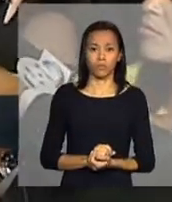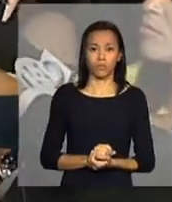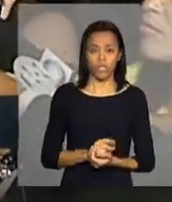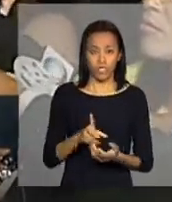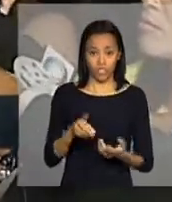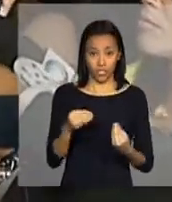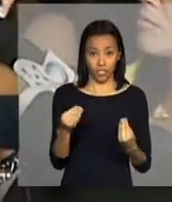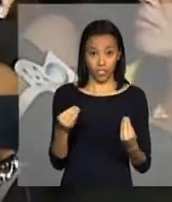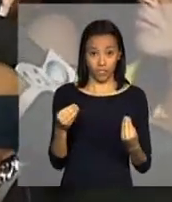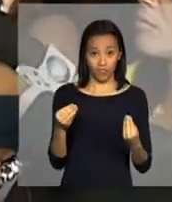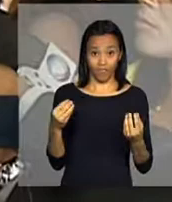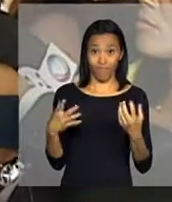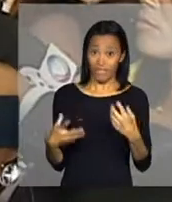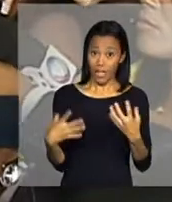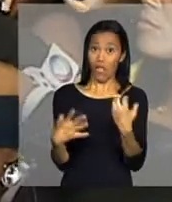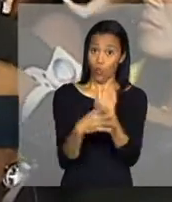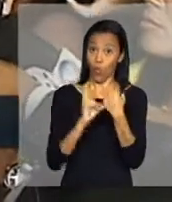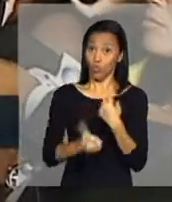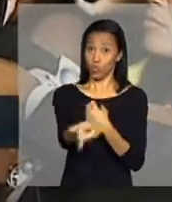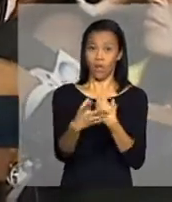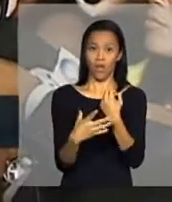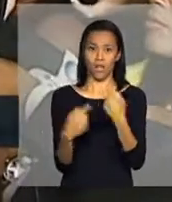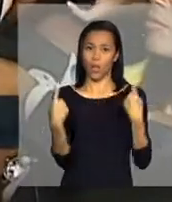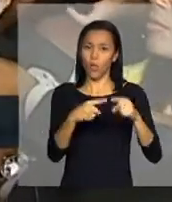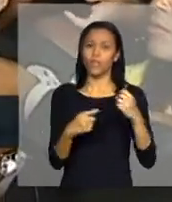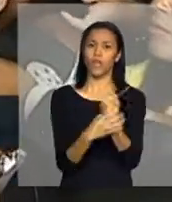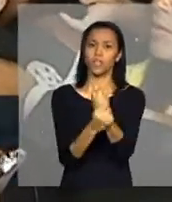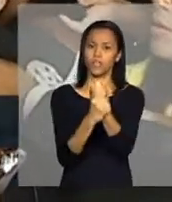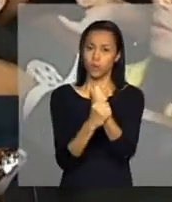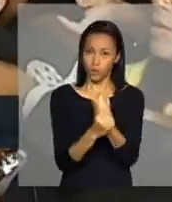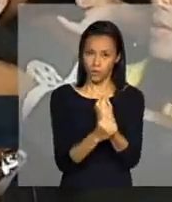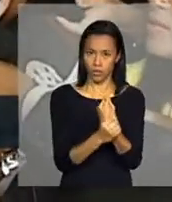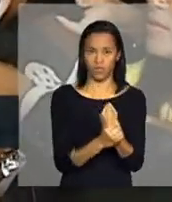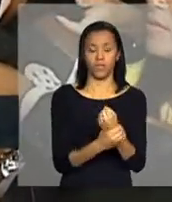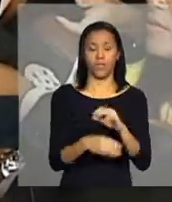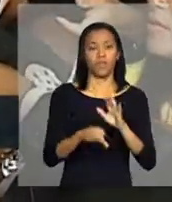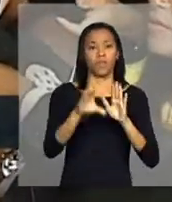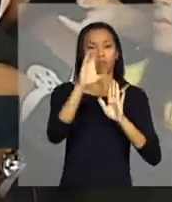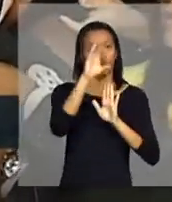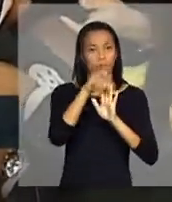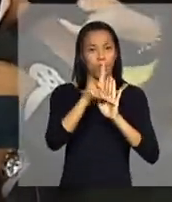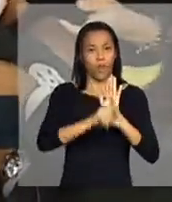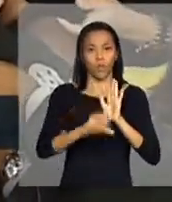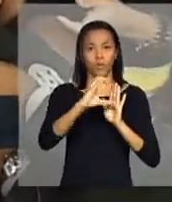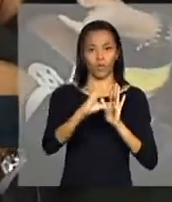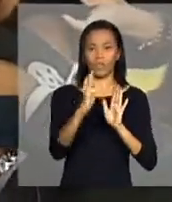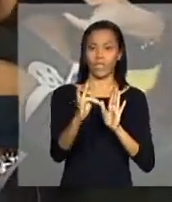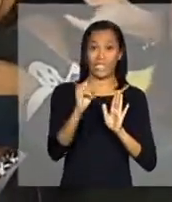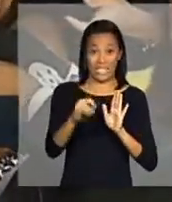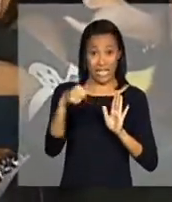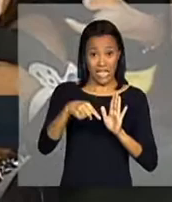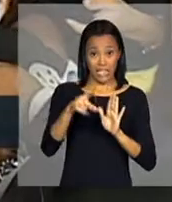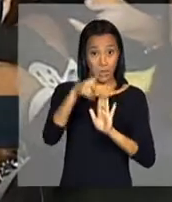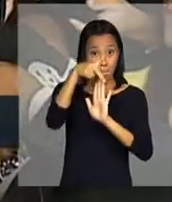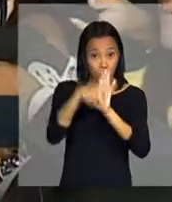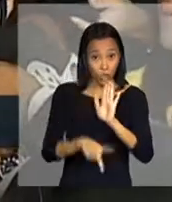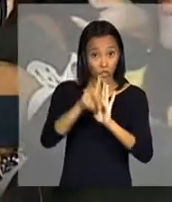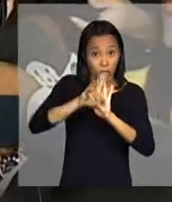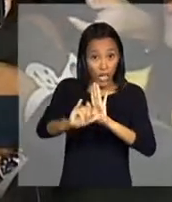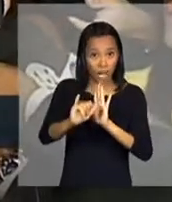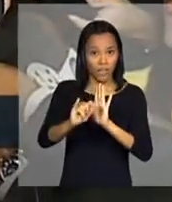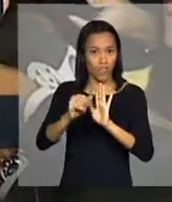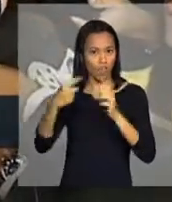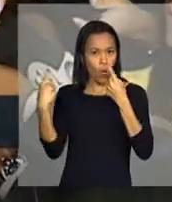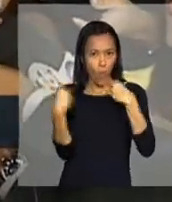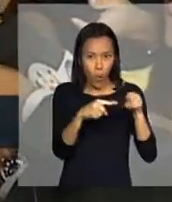de garantia constitucional que hoje está posta em relação à maioridade penal. Eu não, se esse projeto de lei afrontar